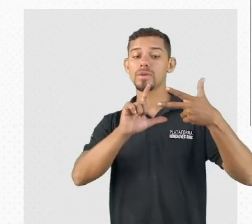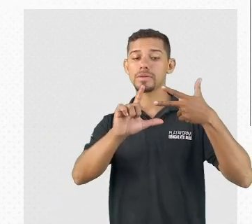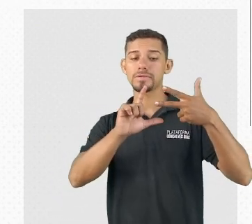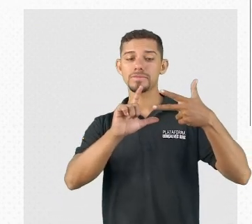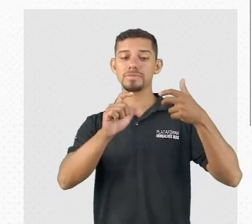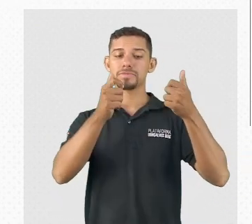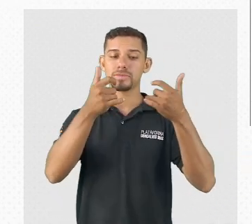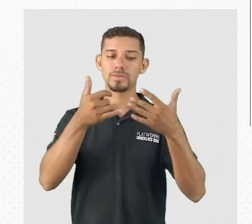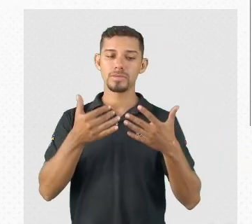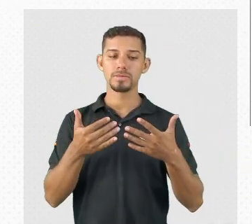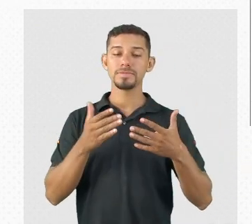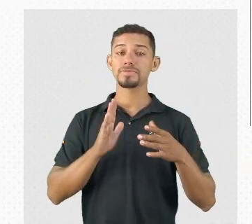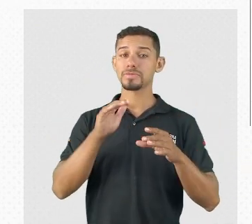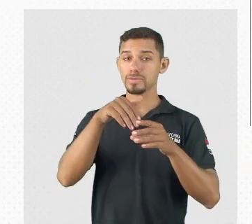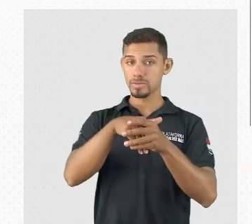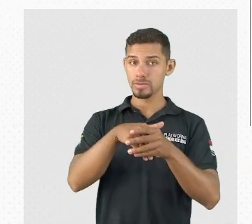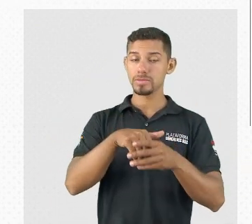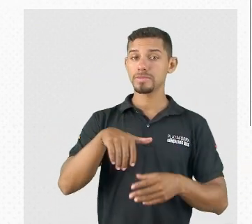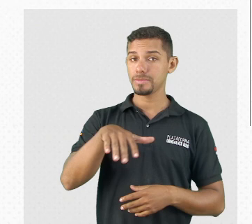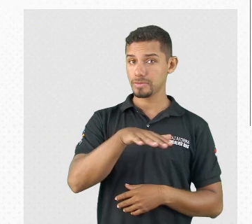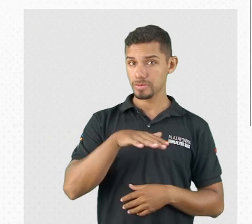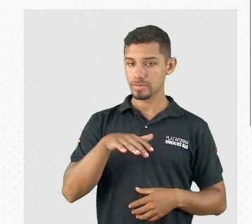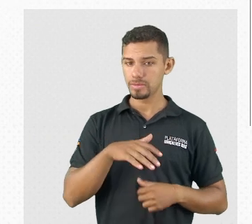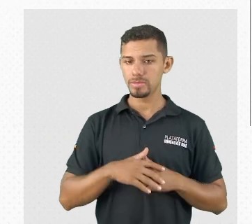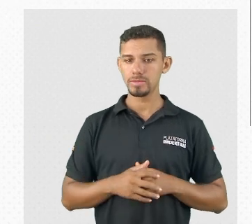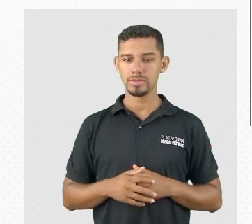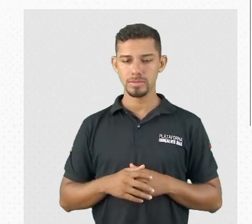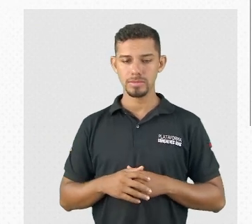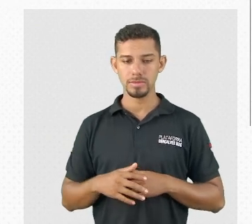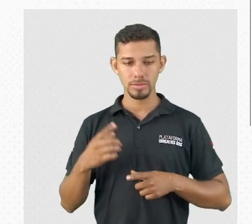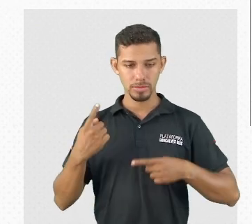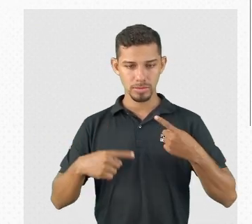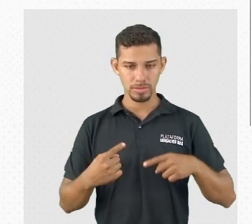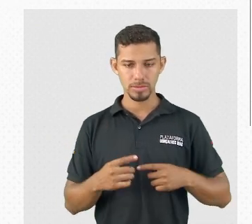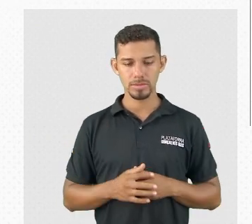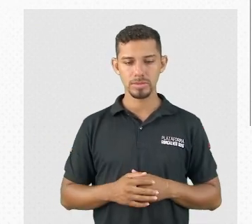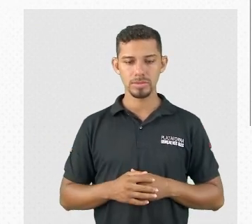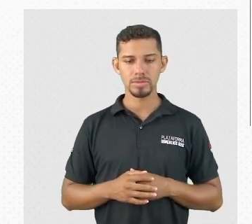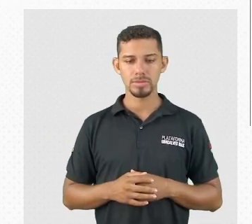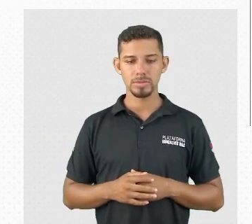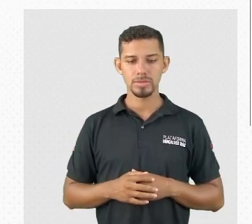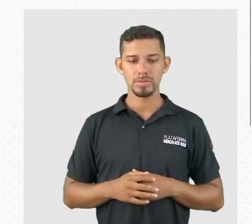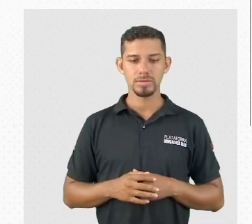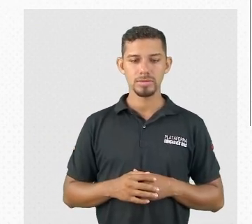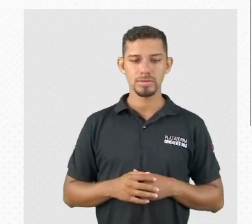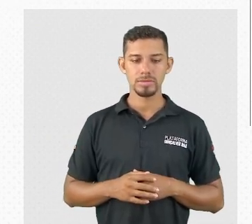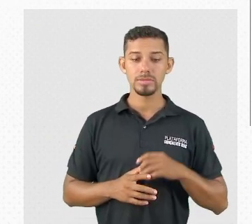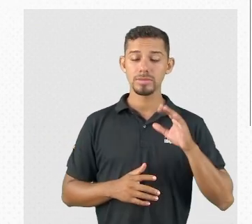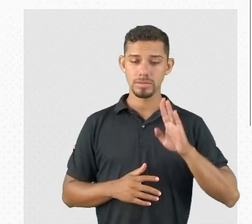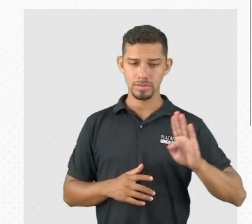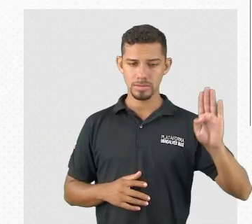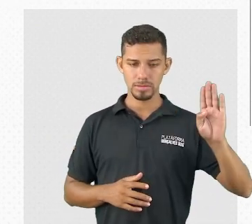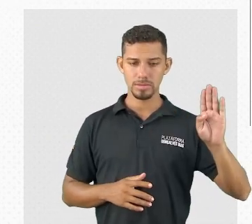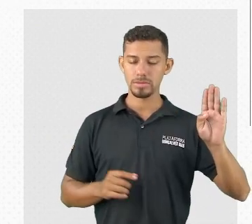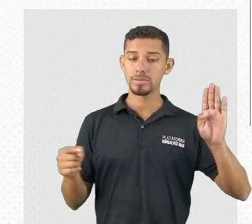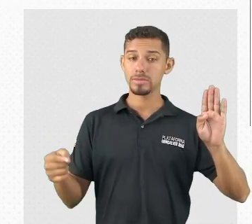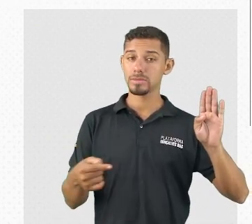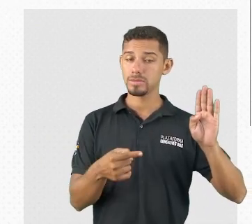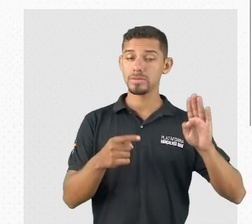gente está falando aqui dessas mulheres ocupando esses cargos políticos. Letra B. O Estado